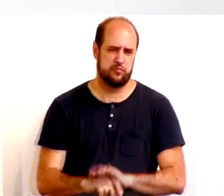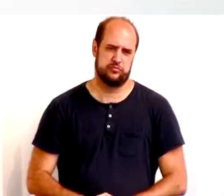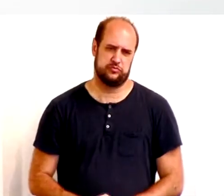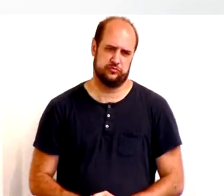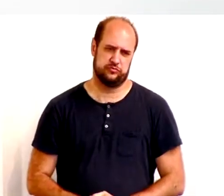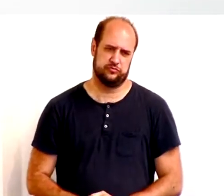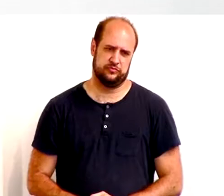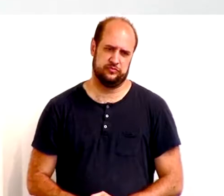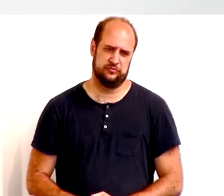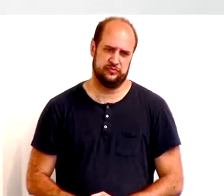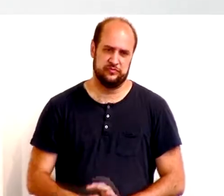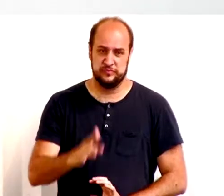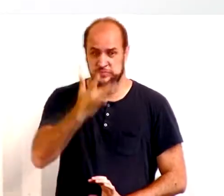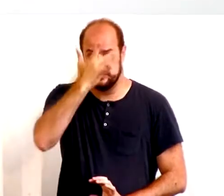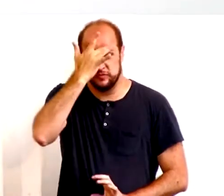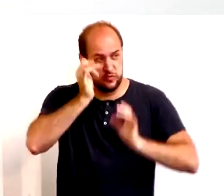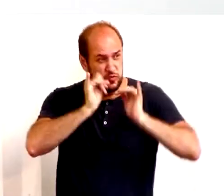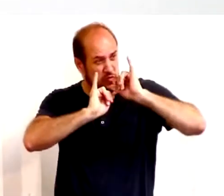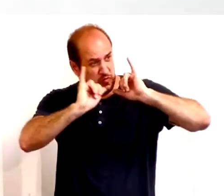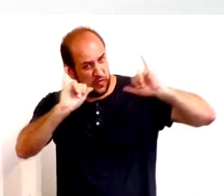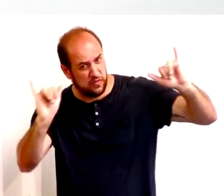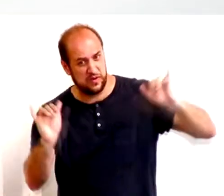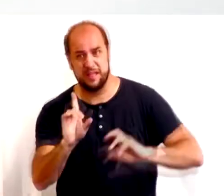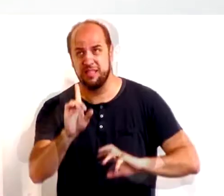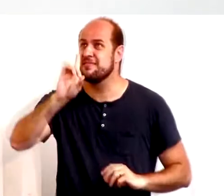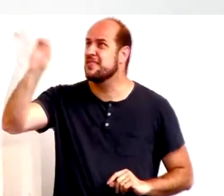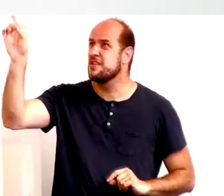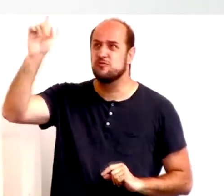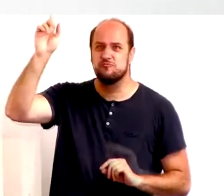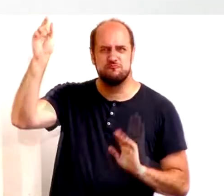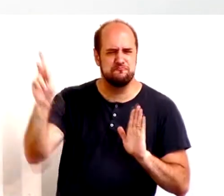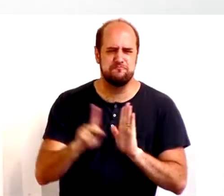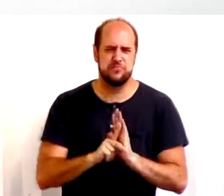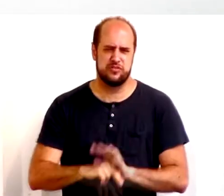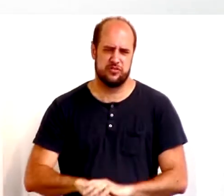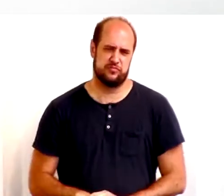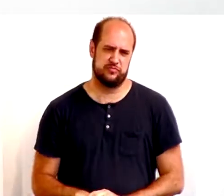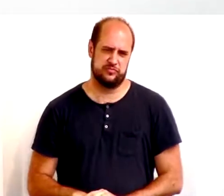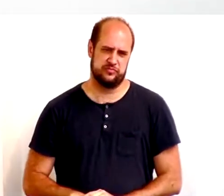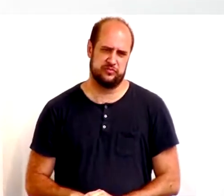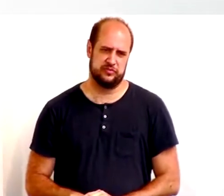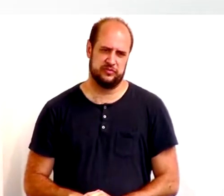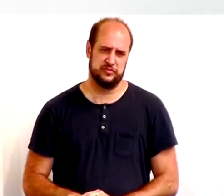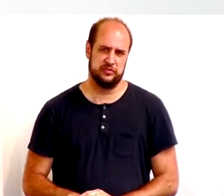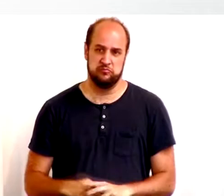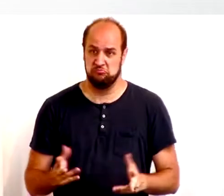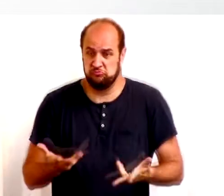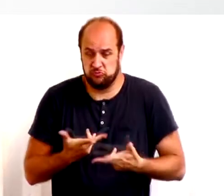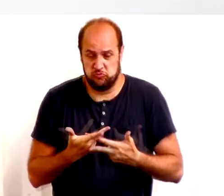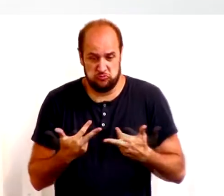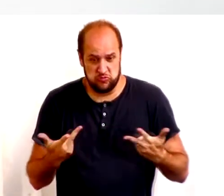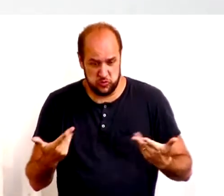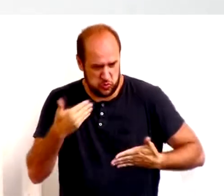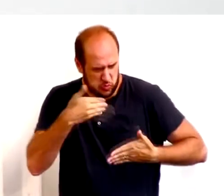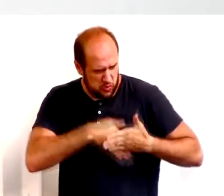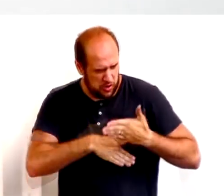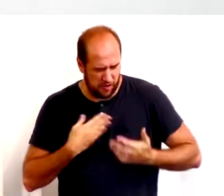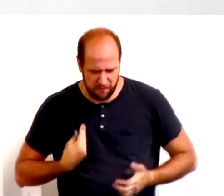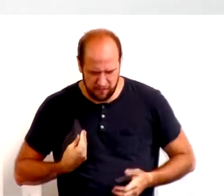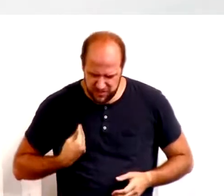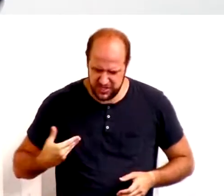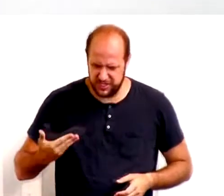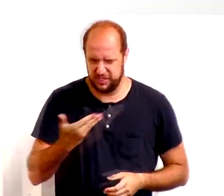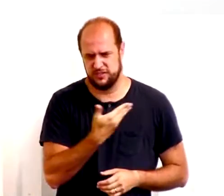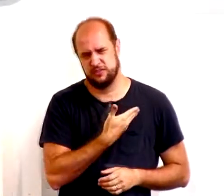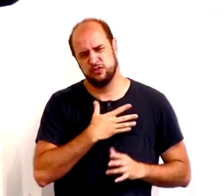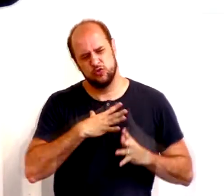mundo. Isso Ele é. Esse tesouro talvez esteja guardado em muitas das nossas vidas.